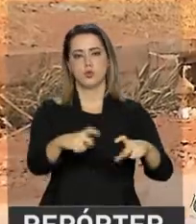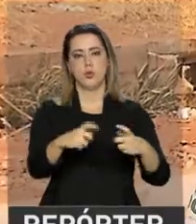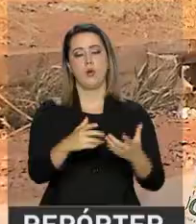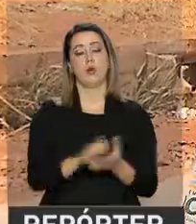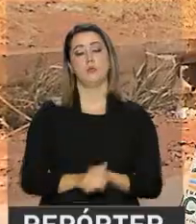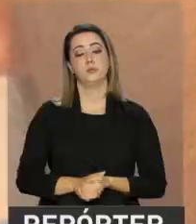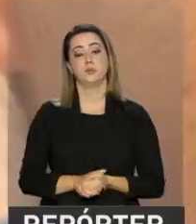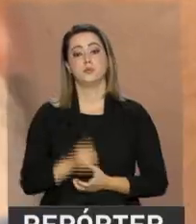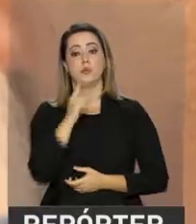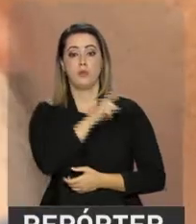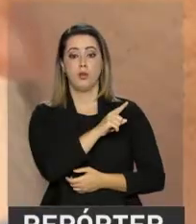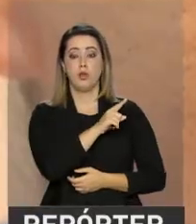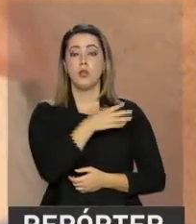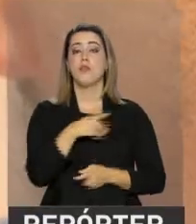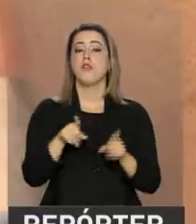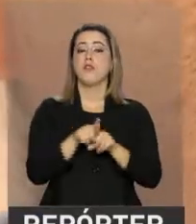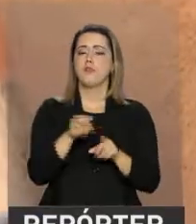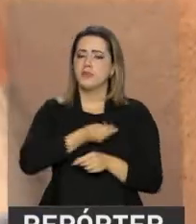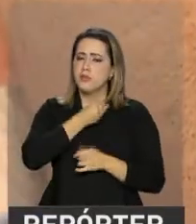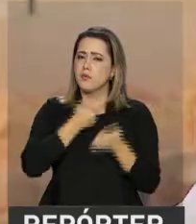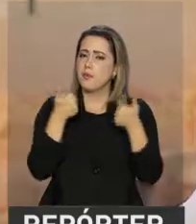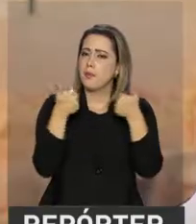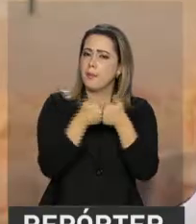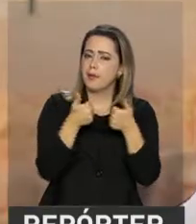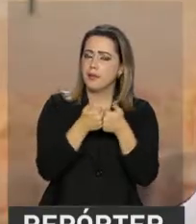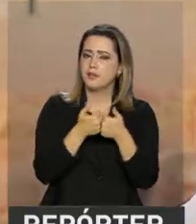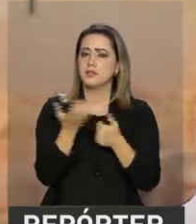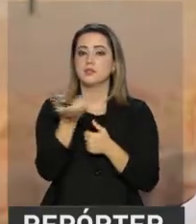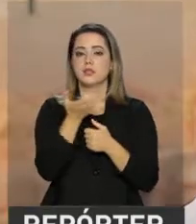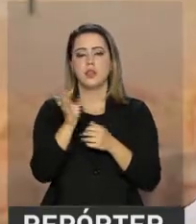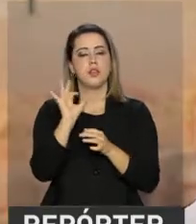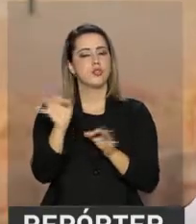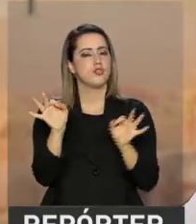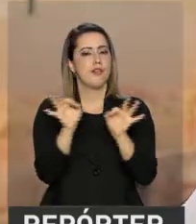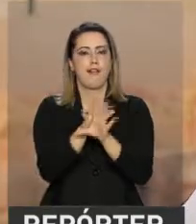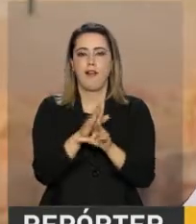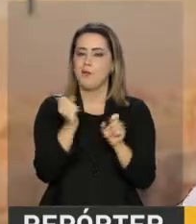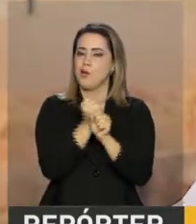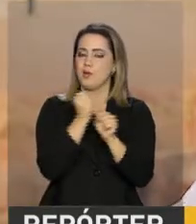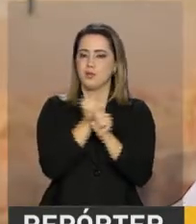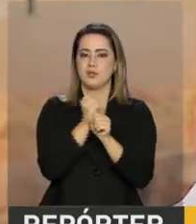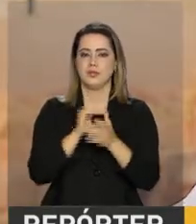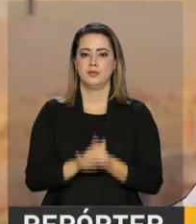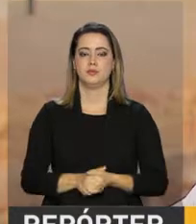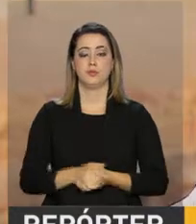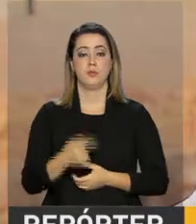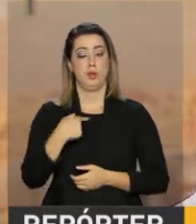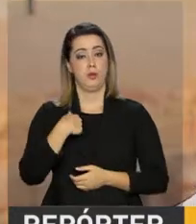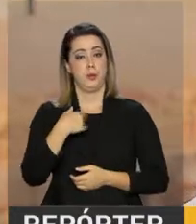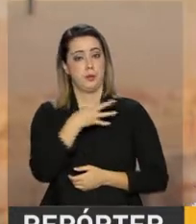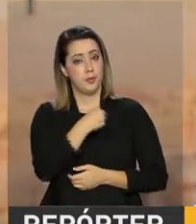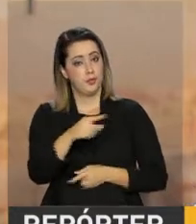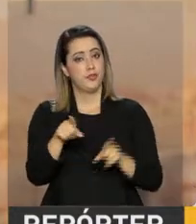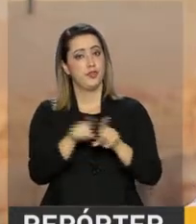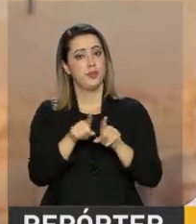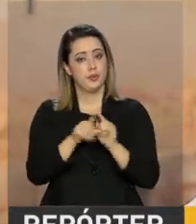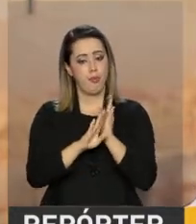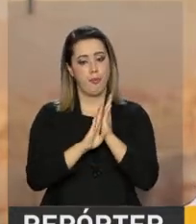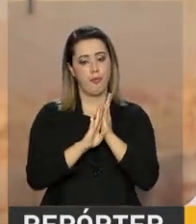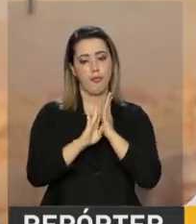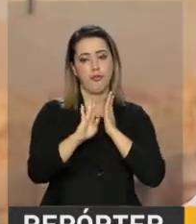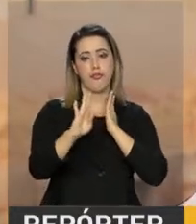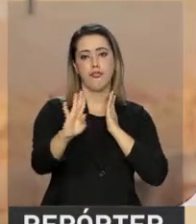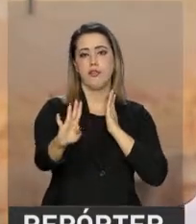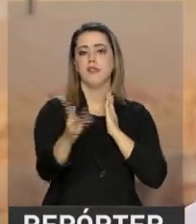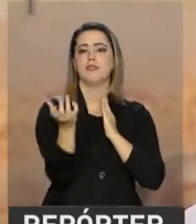ali perto e não vê a hora da creche ficar pronta. Na escola do meu filho, que é infantil também, tem uma fila gigantesca lá de mães